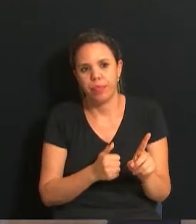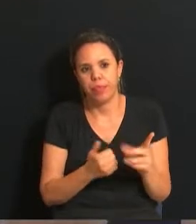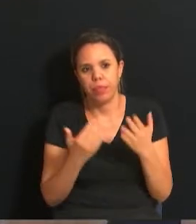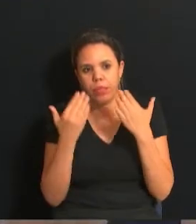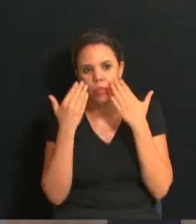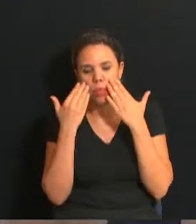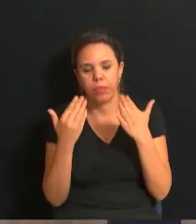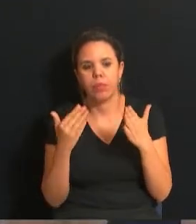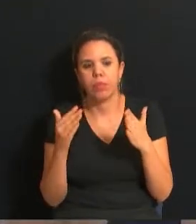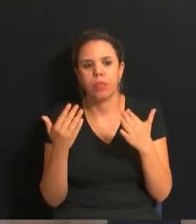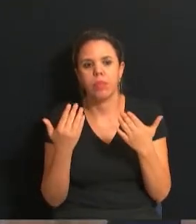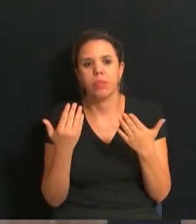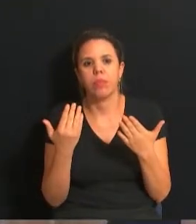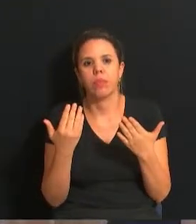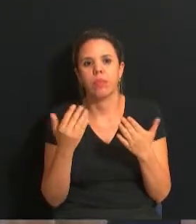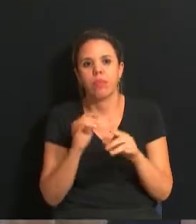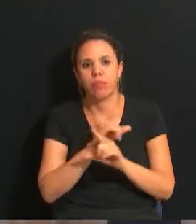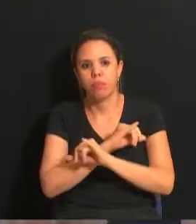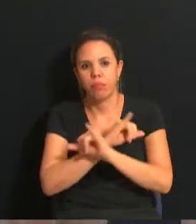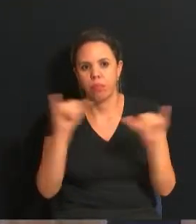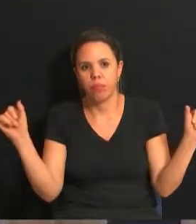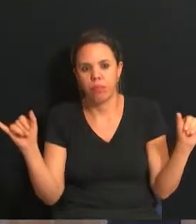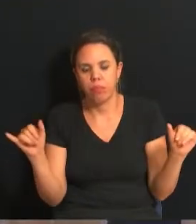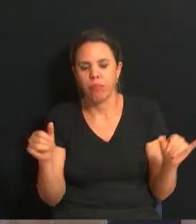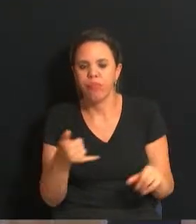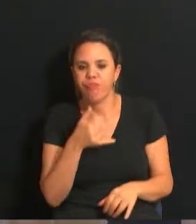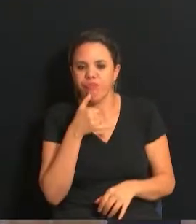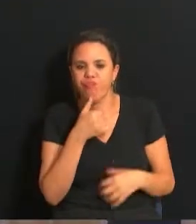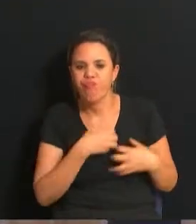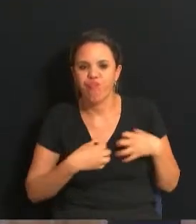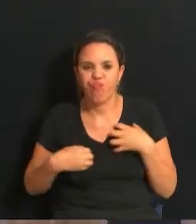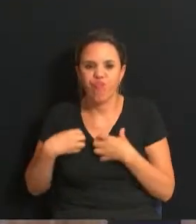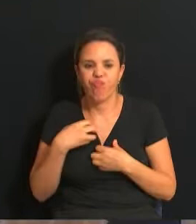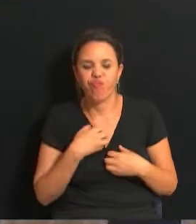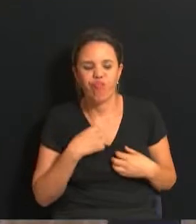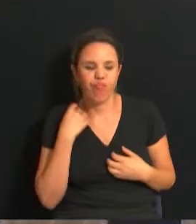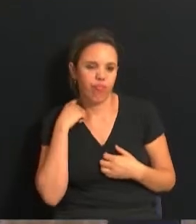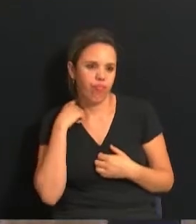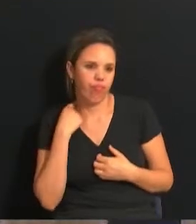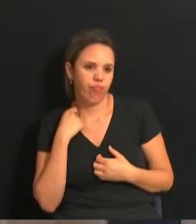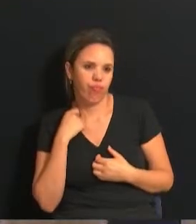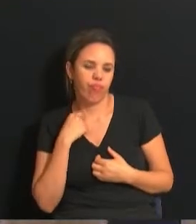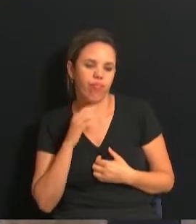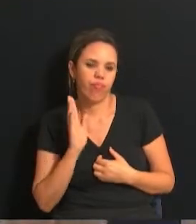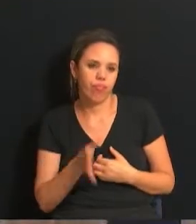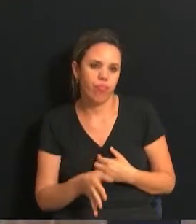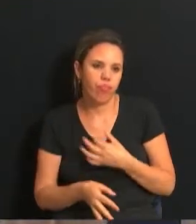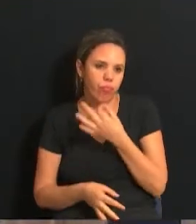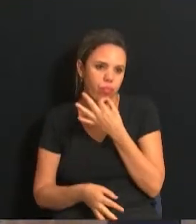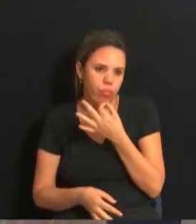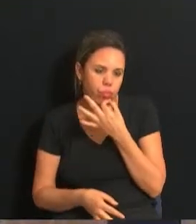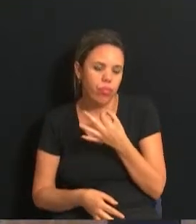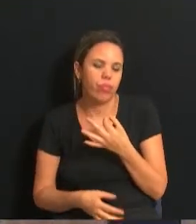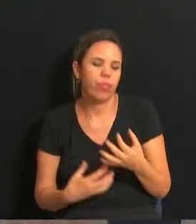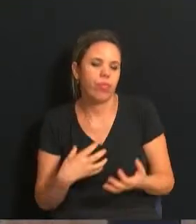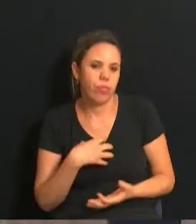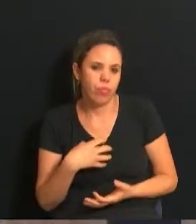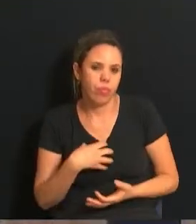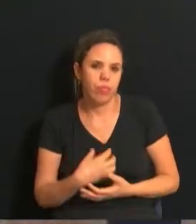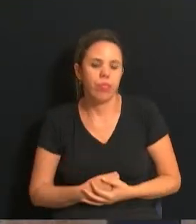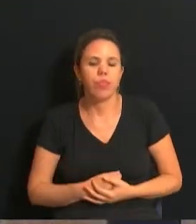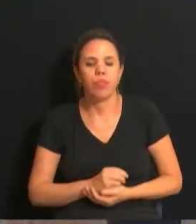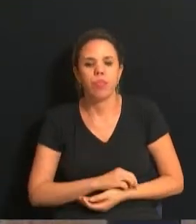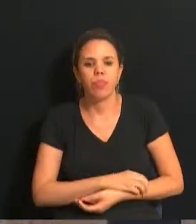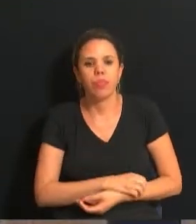na mídia, o qual nós lamentamos bastante, e já expressamos aqui a nosso sentimento de solidariedade